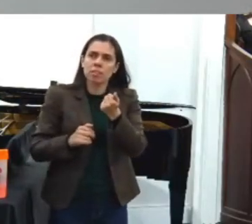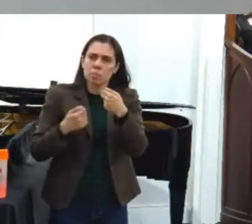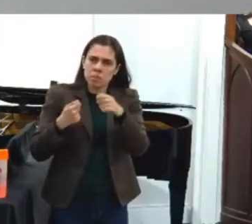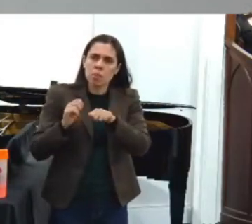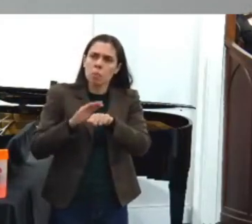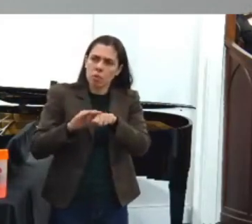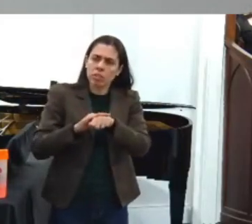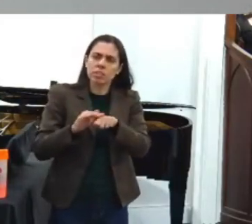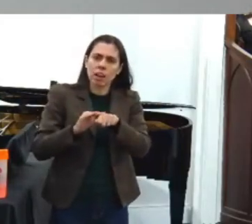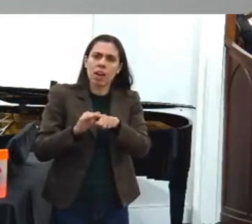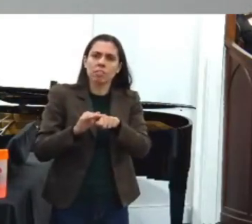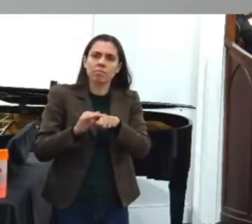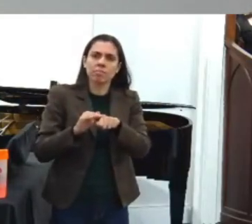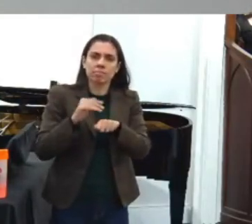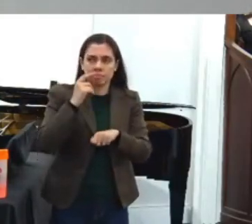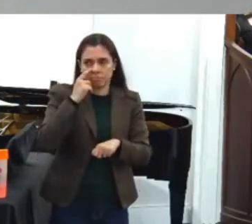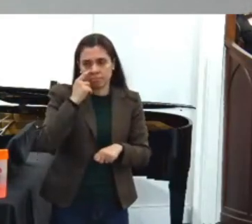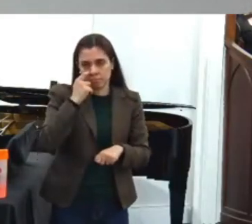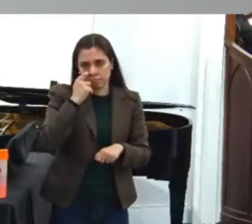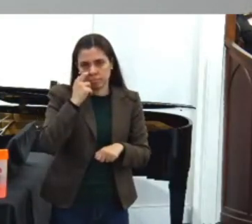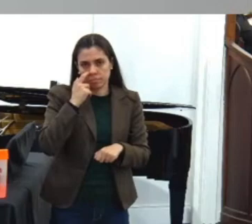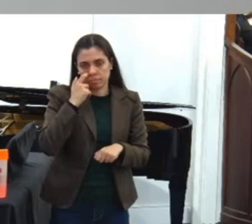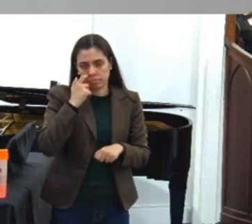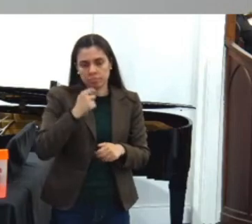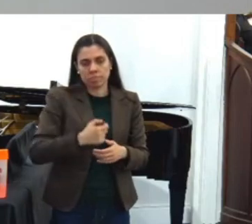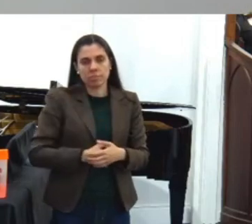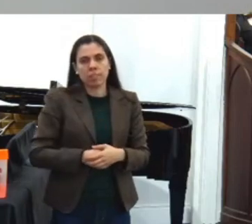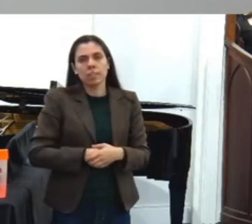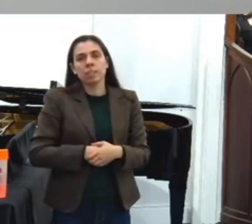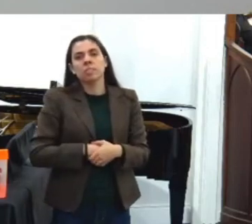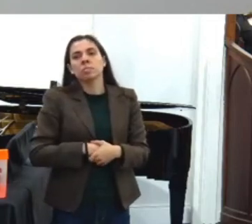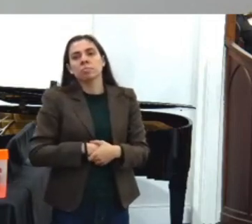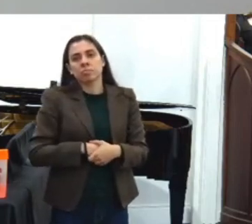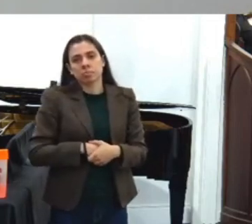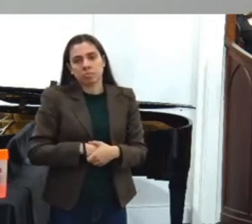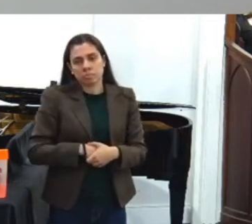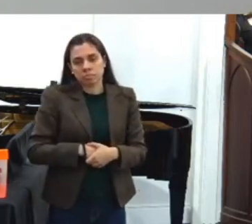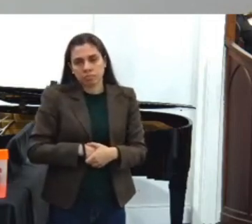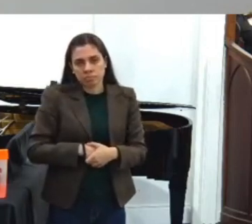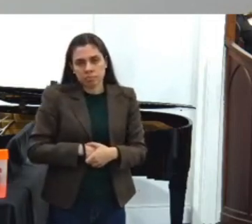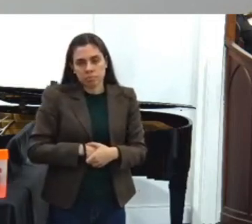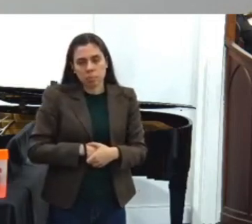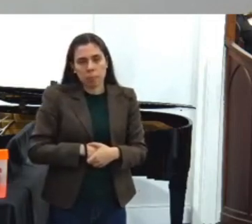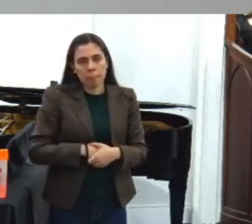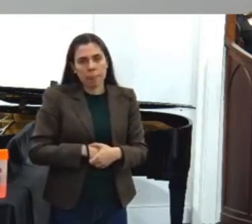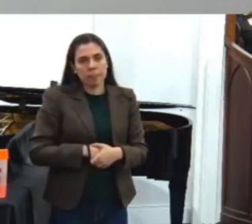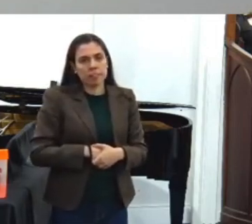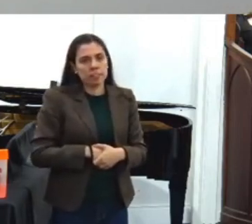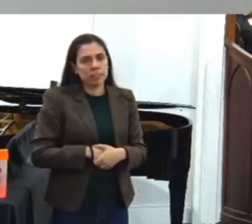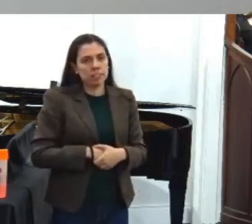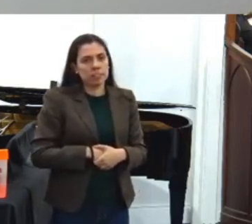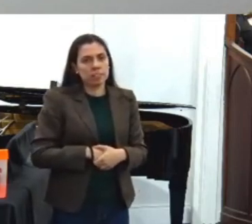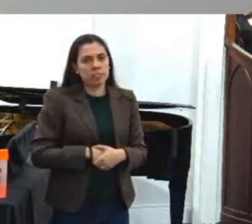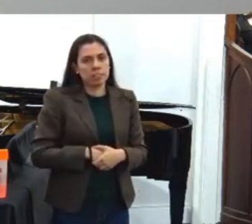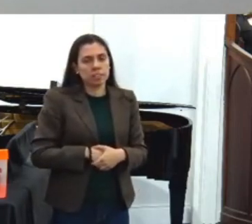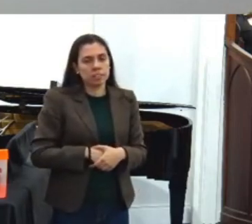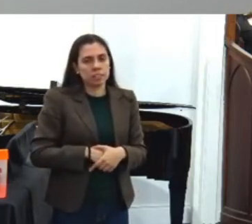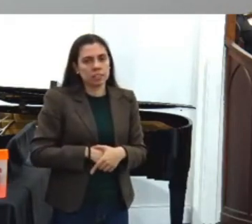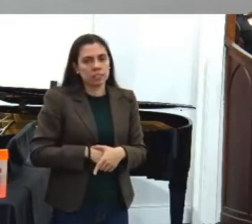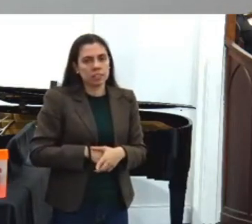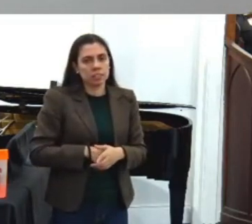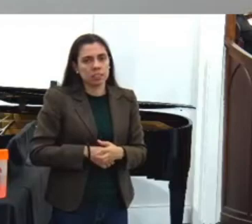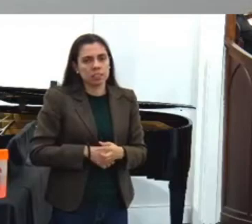E várias histórias e episódios onde o povo de Deus falhou, onde o povo de